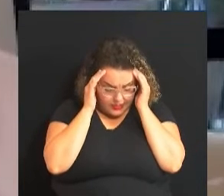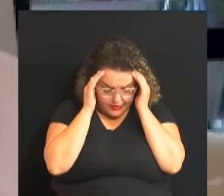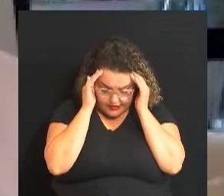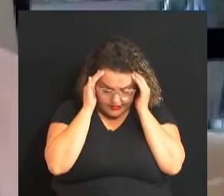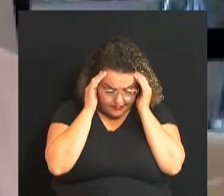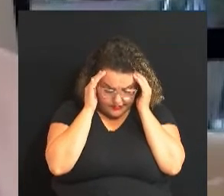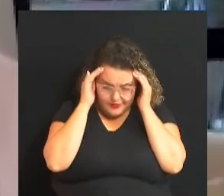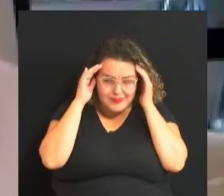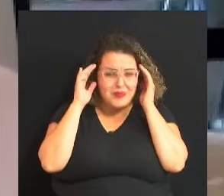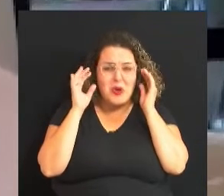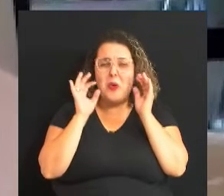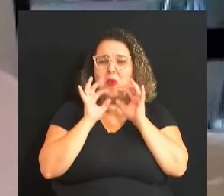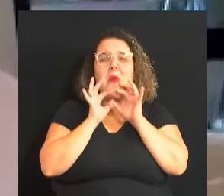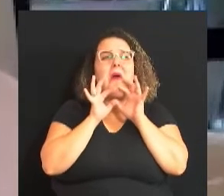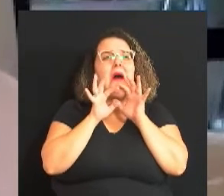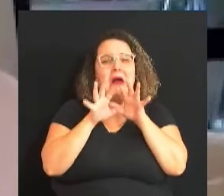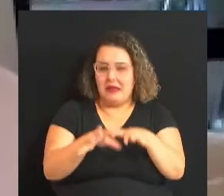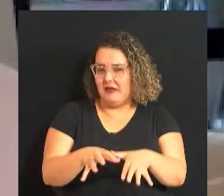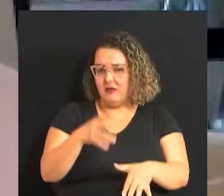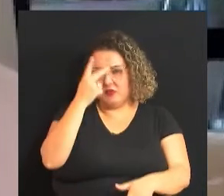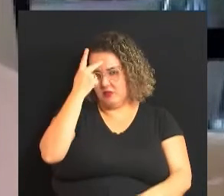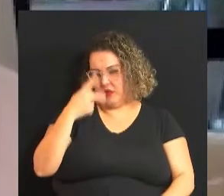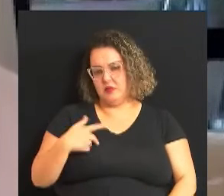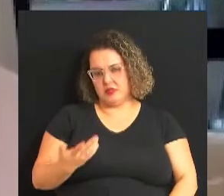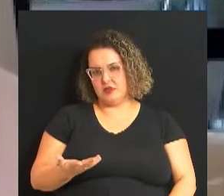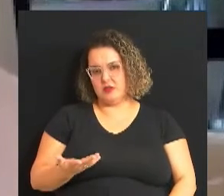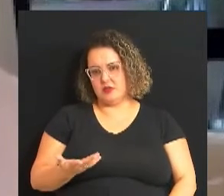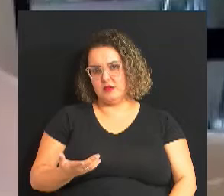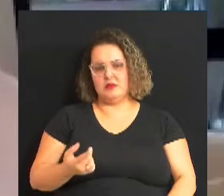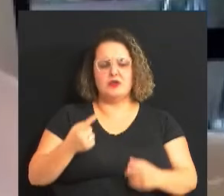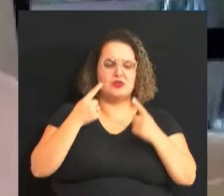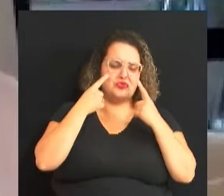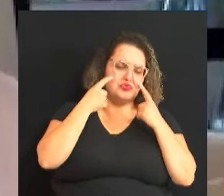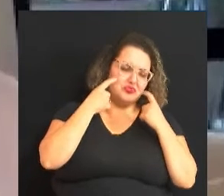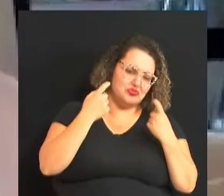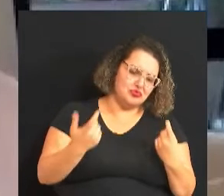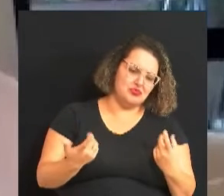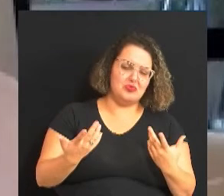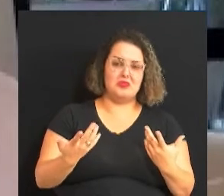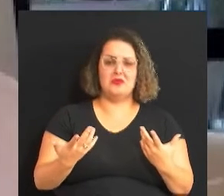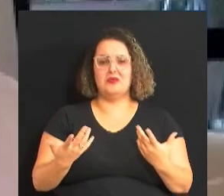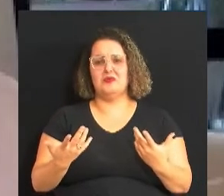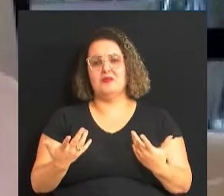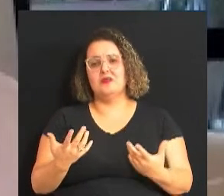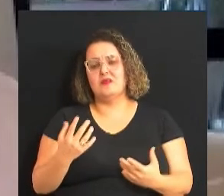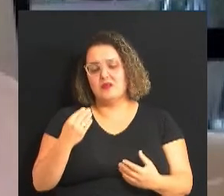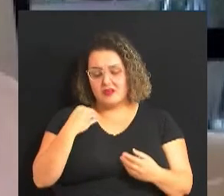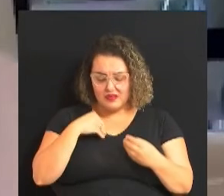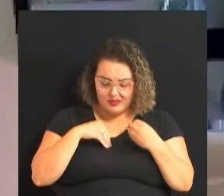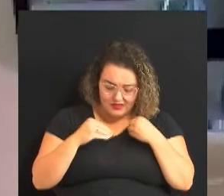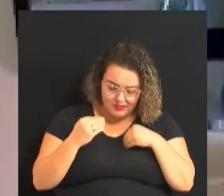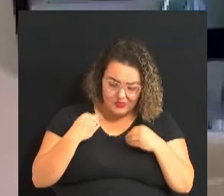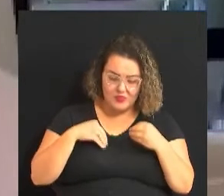notícia simplesmente péssima para a pessoa, né? A pessoa chora, a pessoa fica realmente muito deprimida.